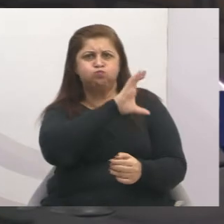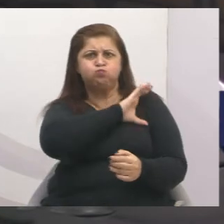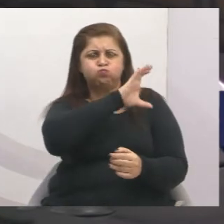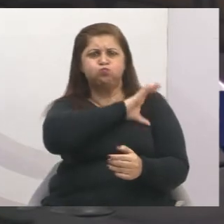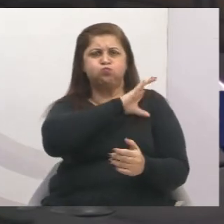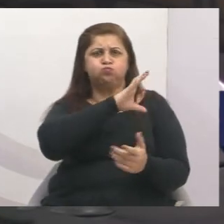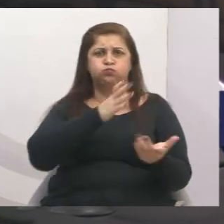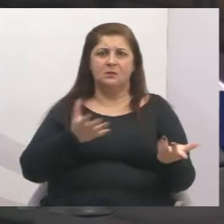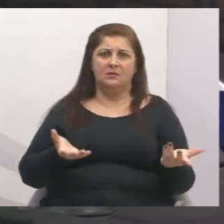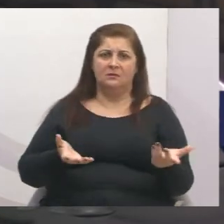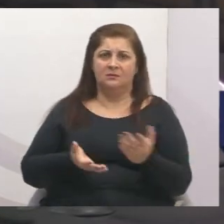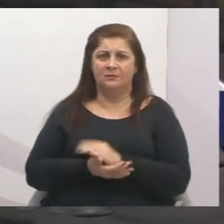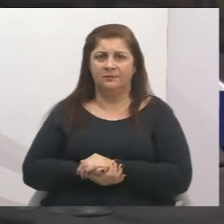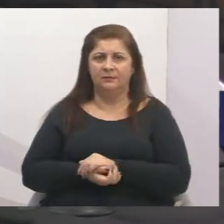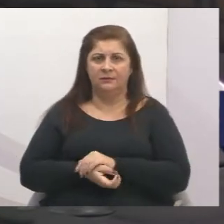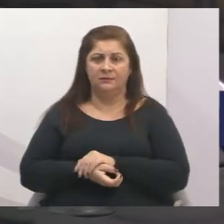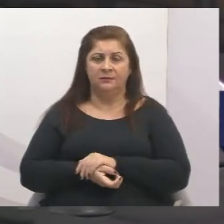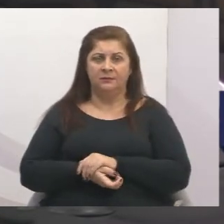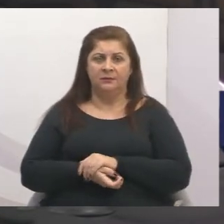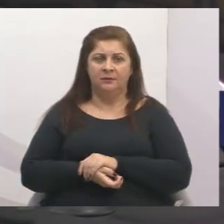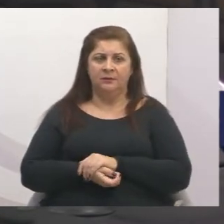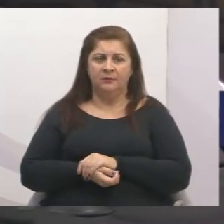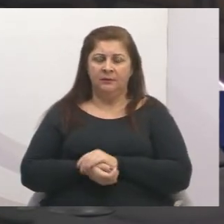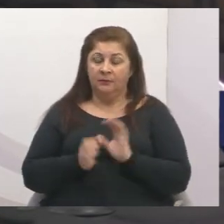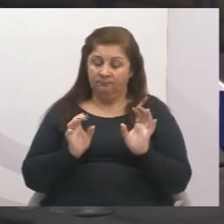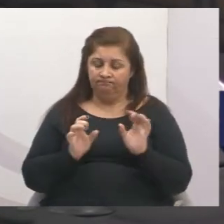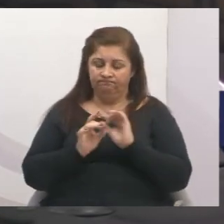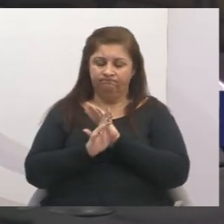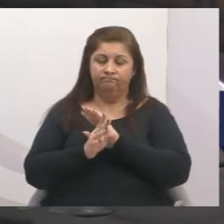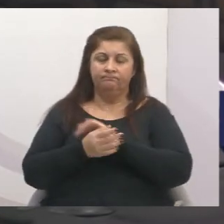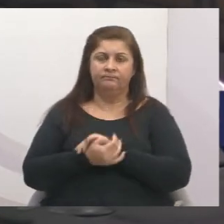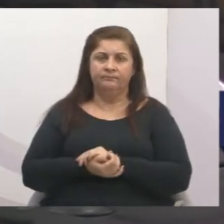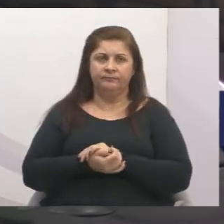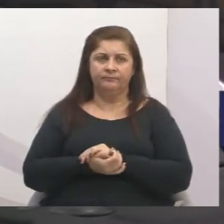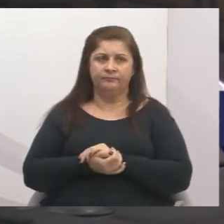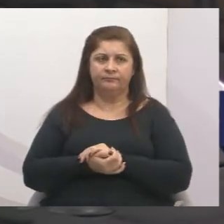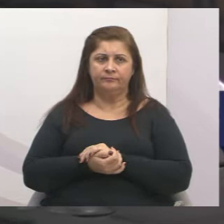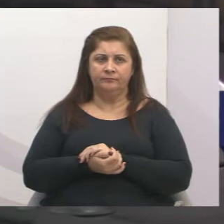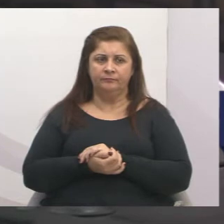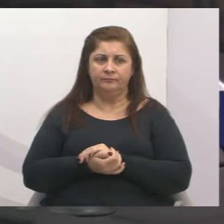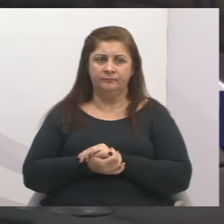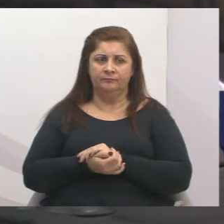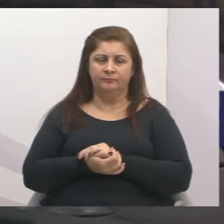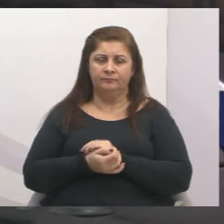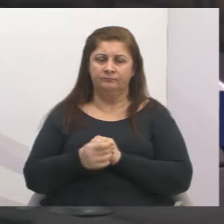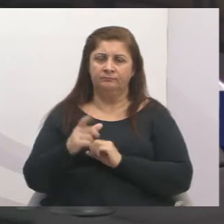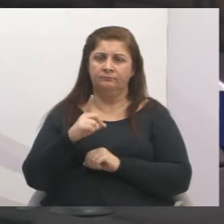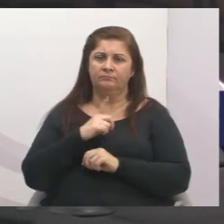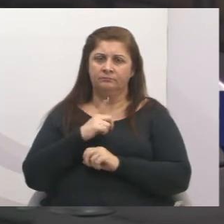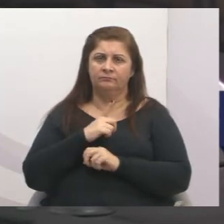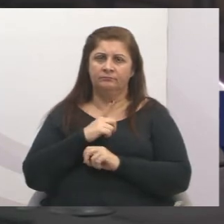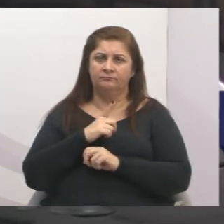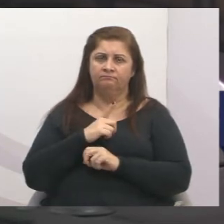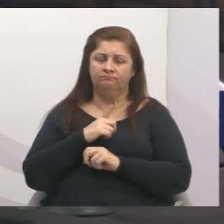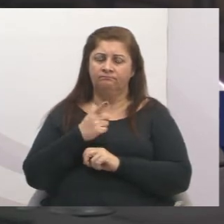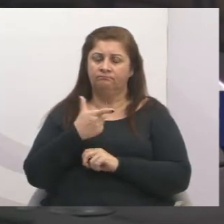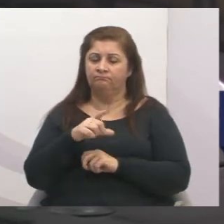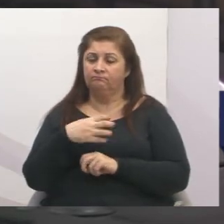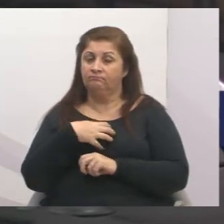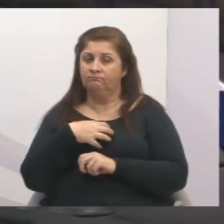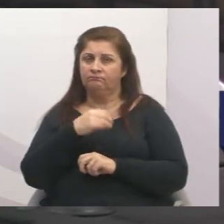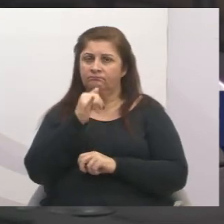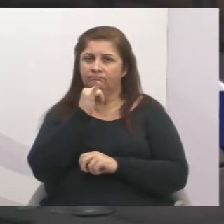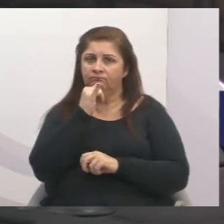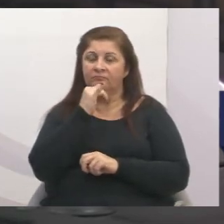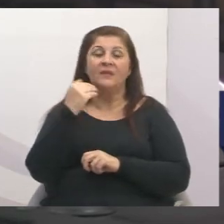tem. Para concluir, senhor presidente, existem outras formas, por exemplo, taxar